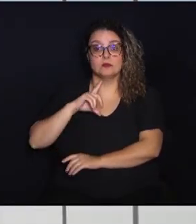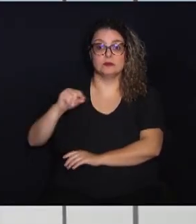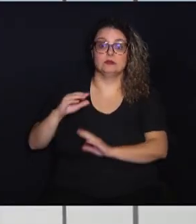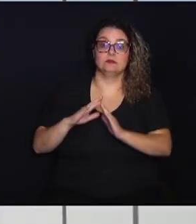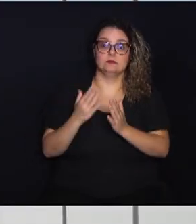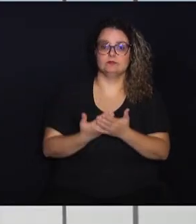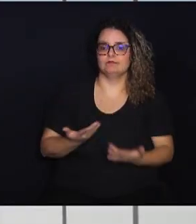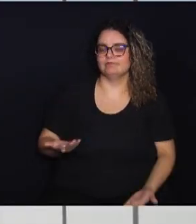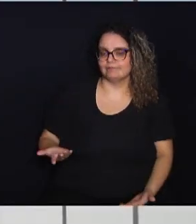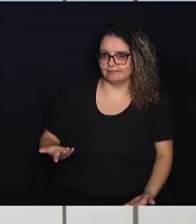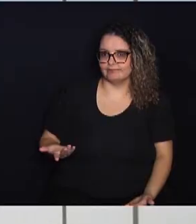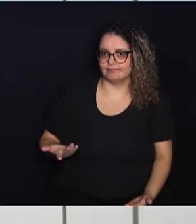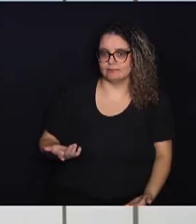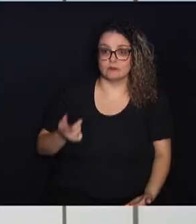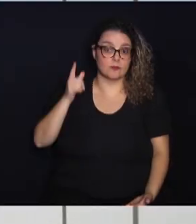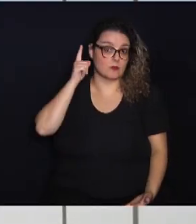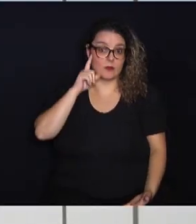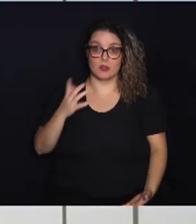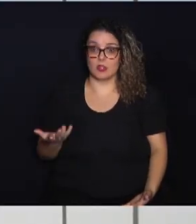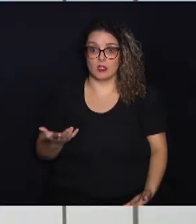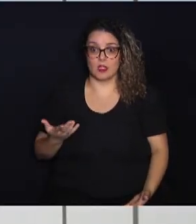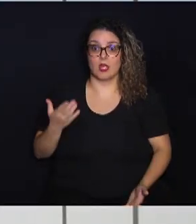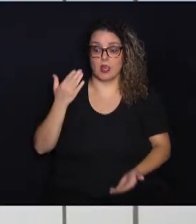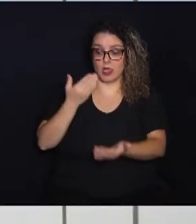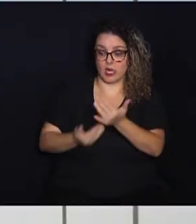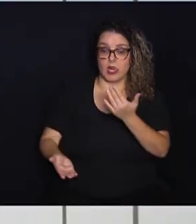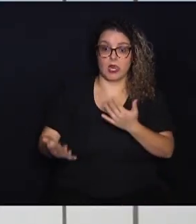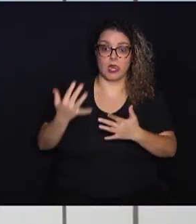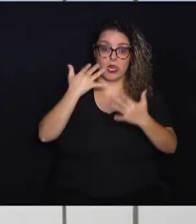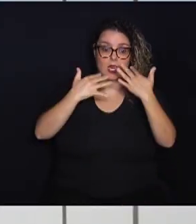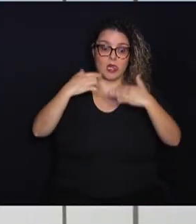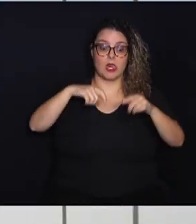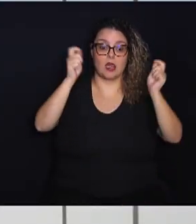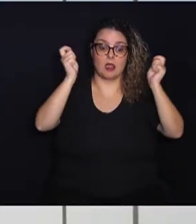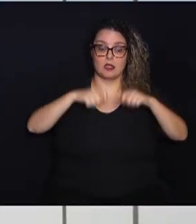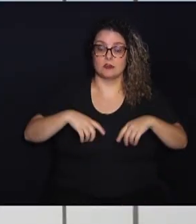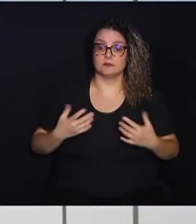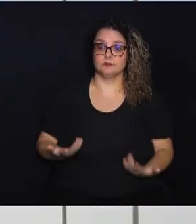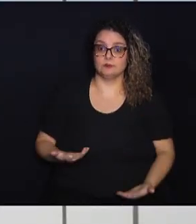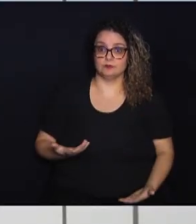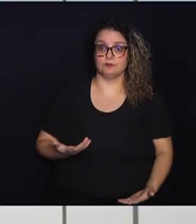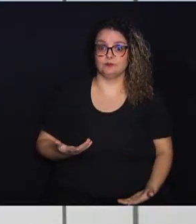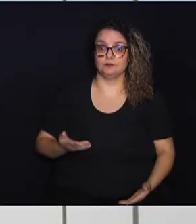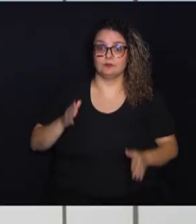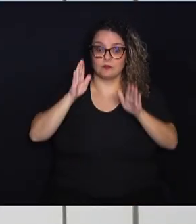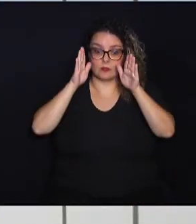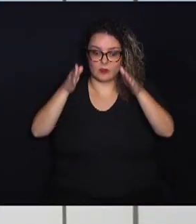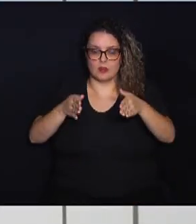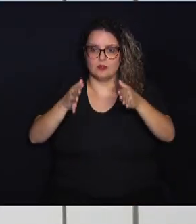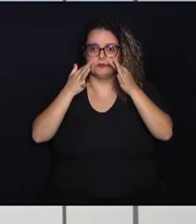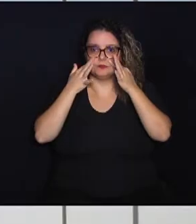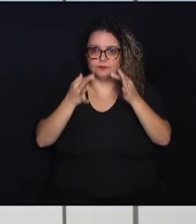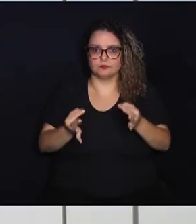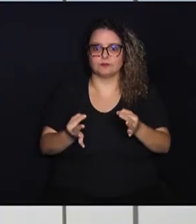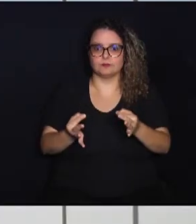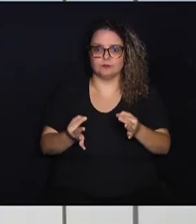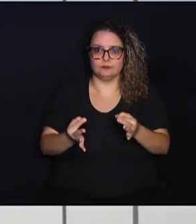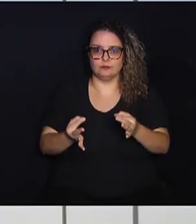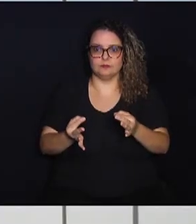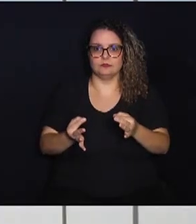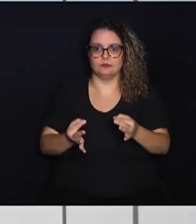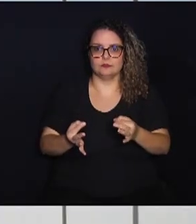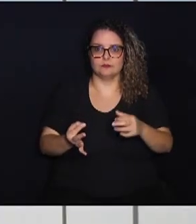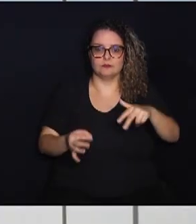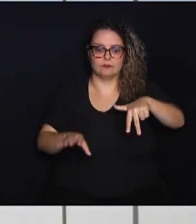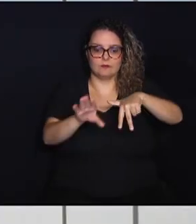E eles não conseguem mais nem ter, eles estão perdendo, na verdade, a capacidade de foco, de concentração em ouvir uma